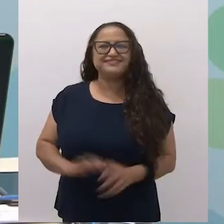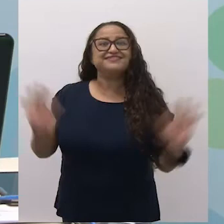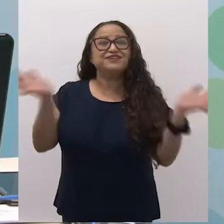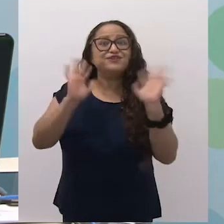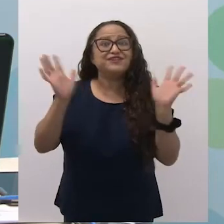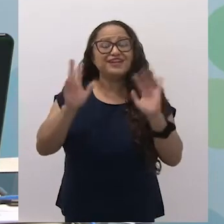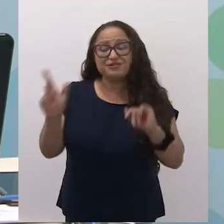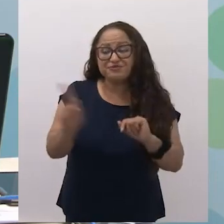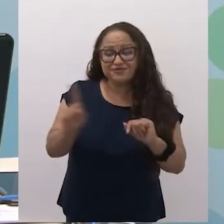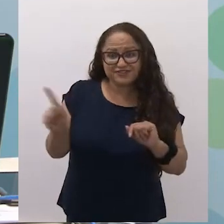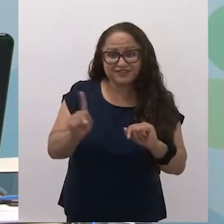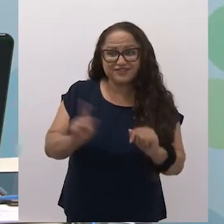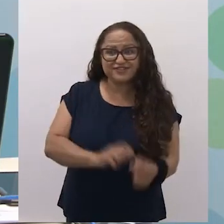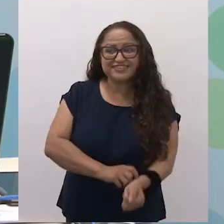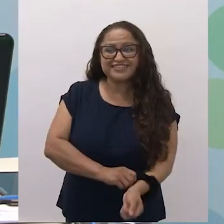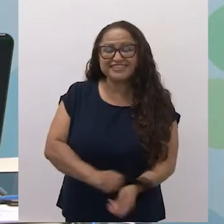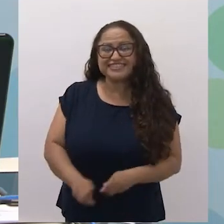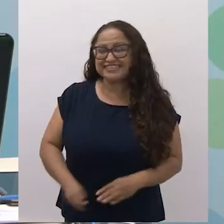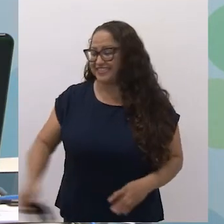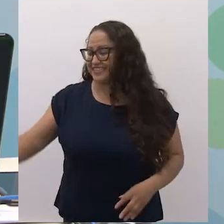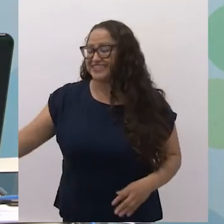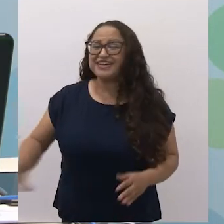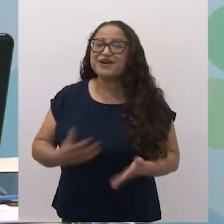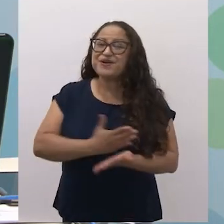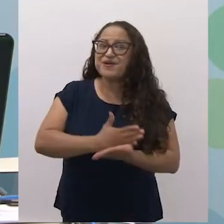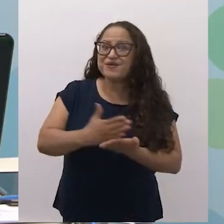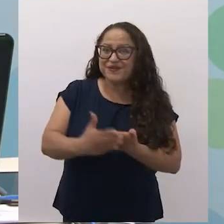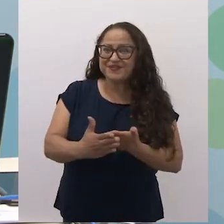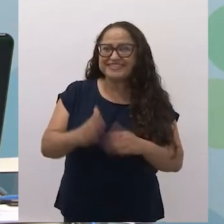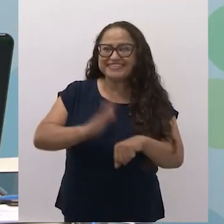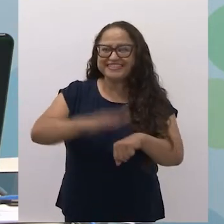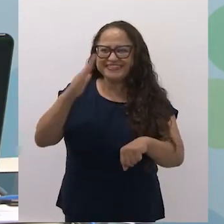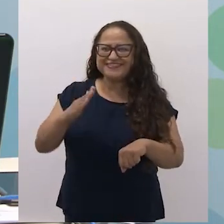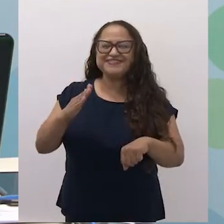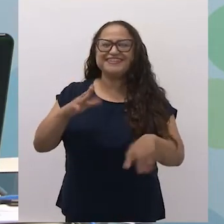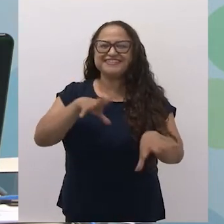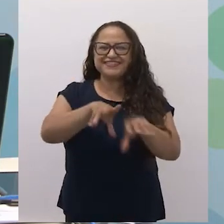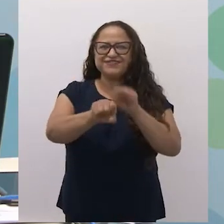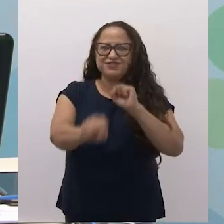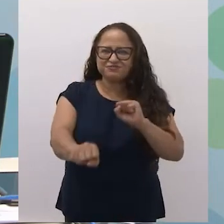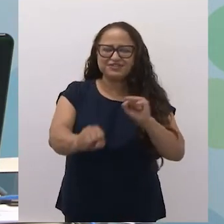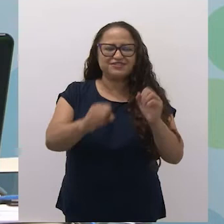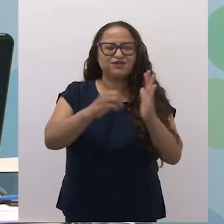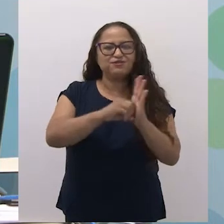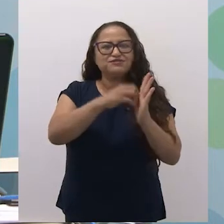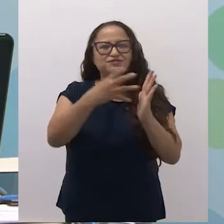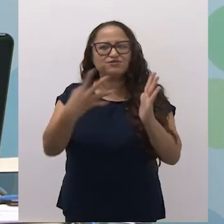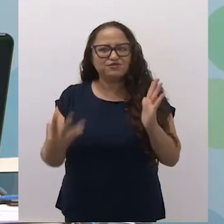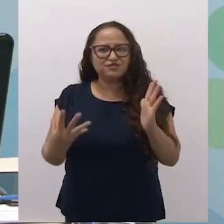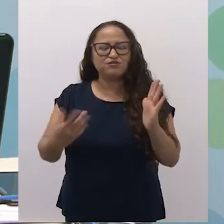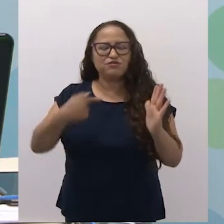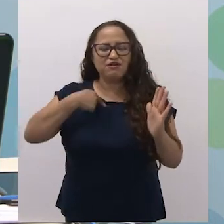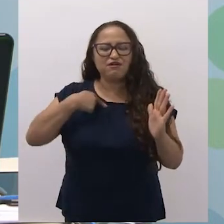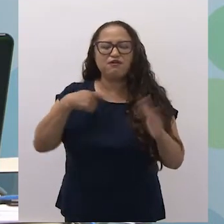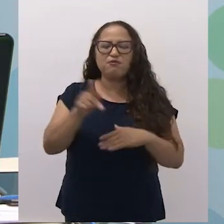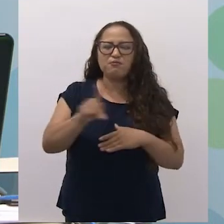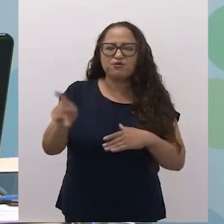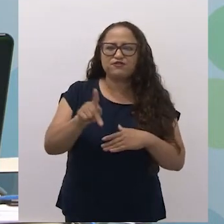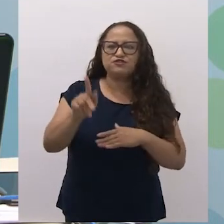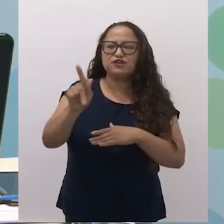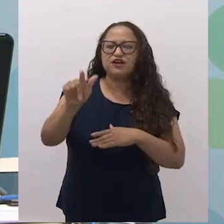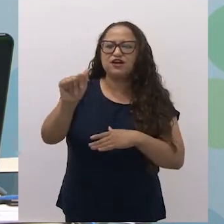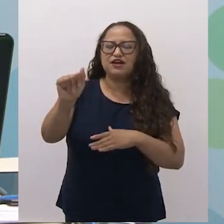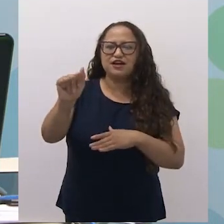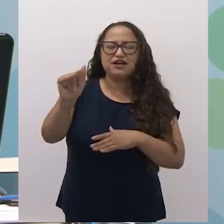Olá, professores. Estamos começando mais uma formação de currículo. Eu sou a professora Graziela Alvarenga,